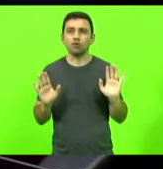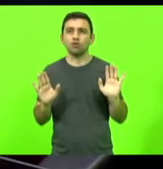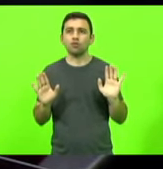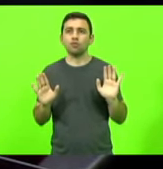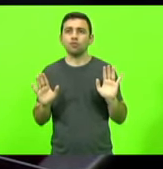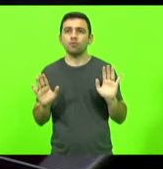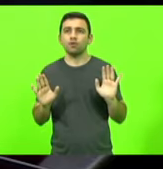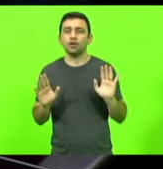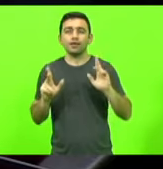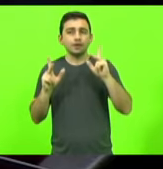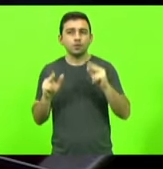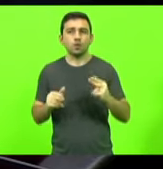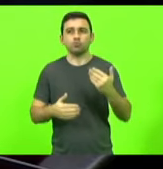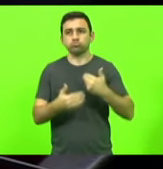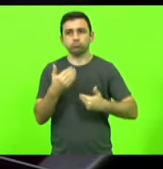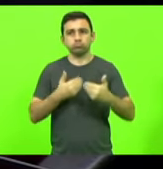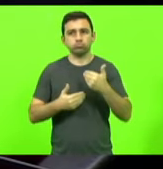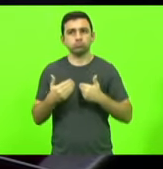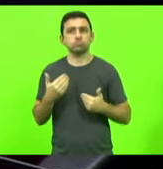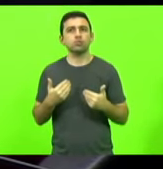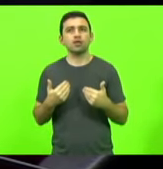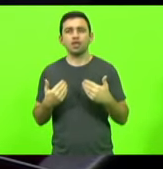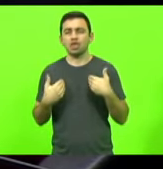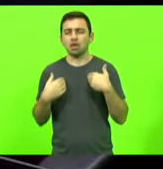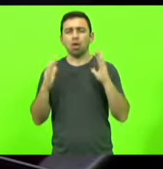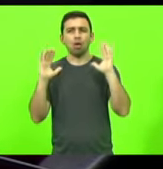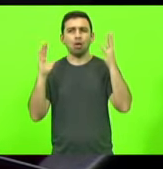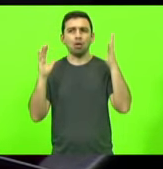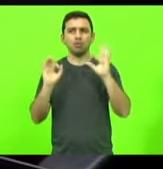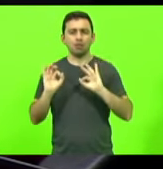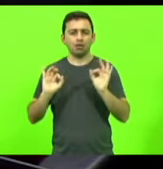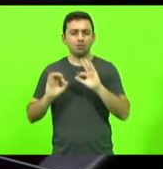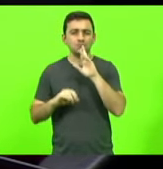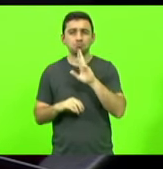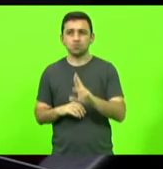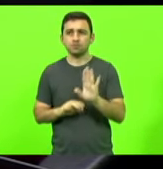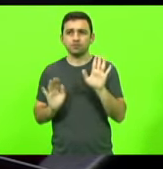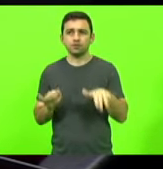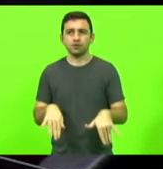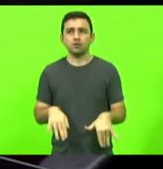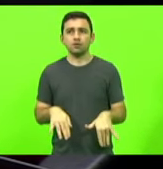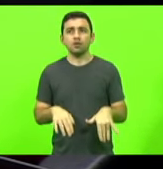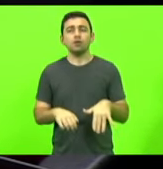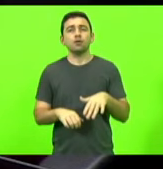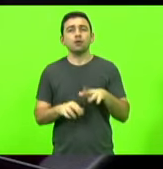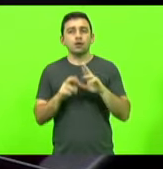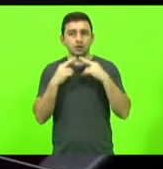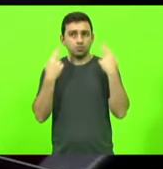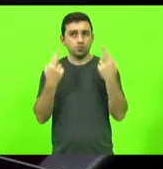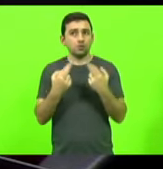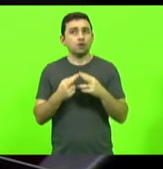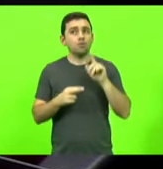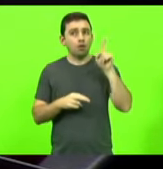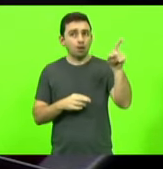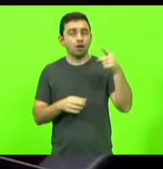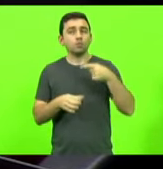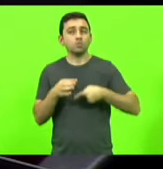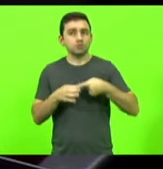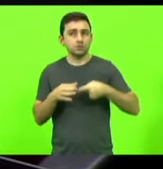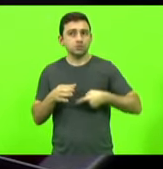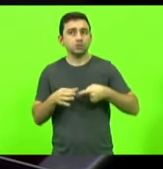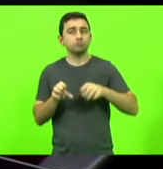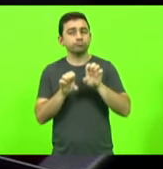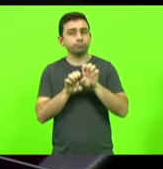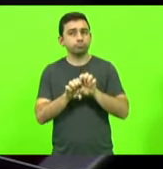o mesmo tratamento. Eu não comemorei muito o resultado final da reunião que teve na Comissão de Infraestrutura do